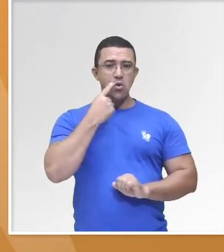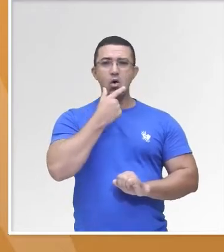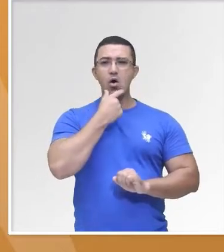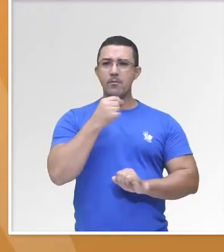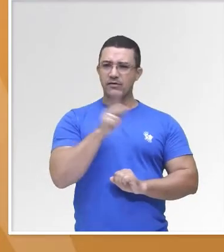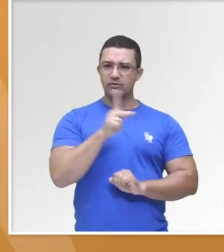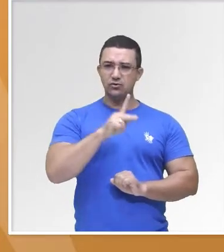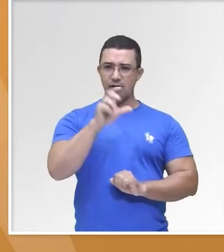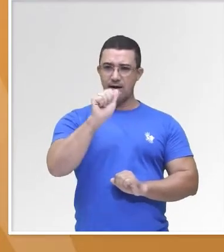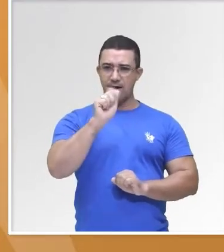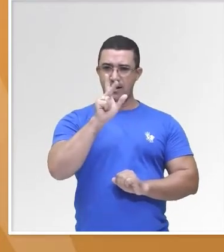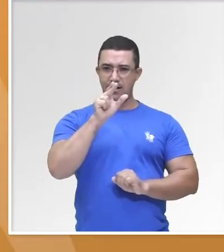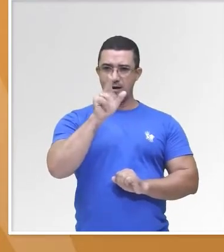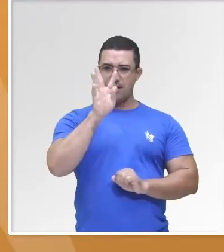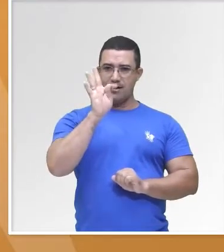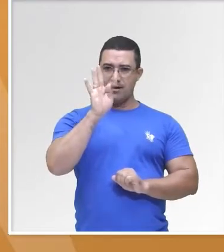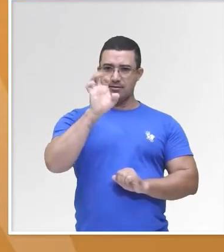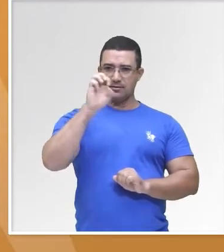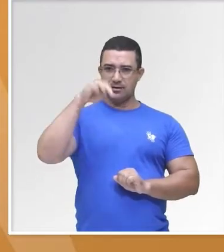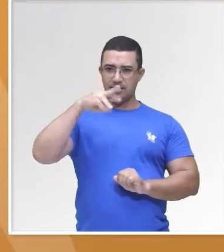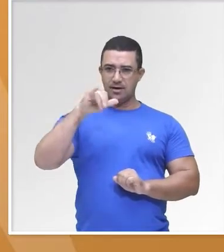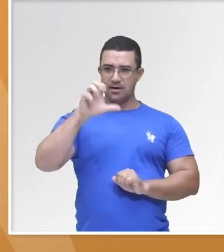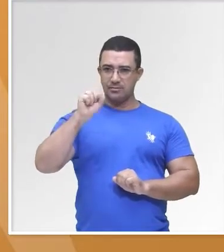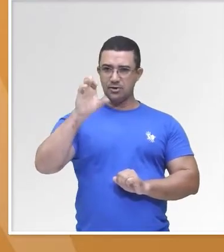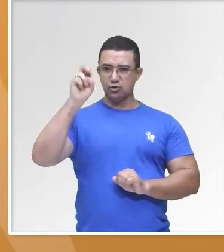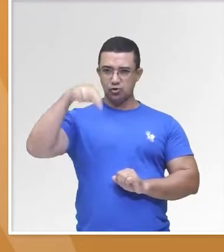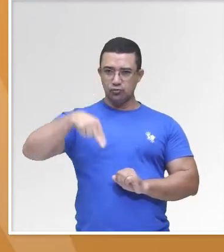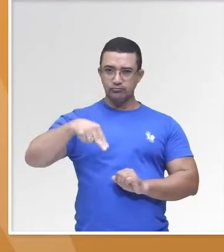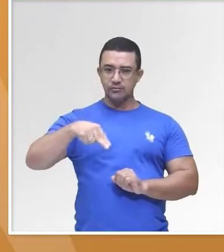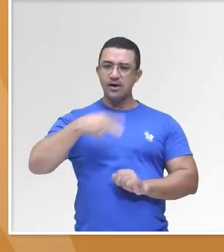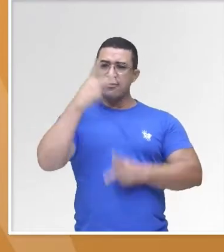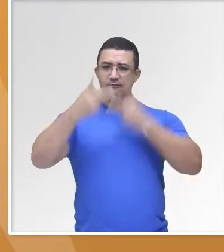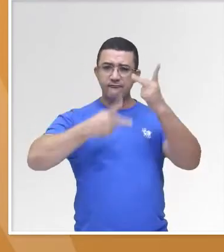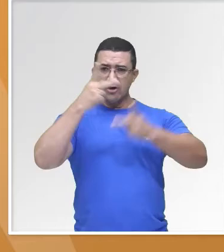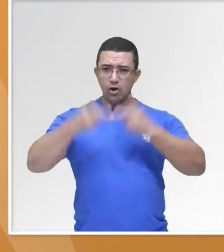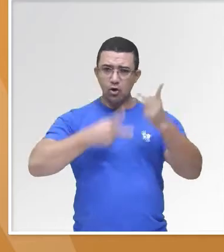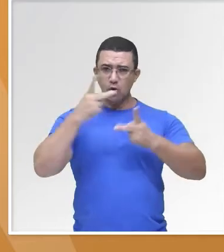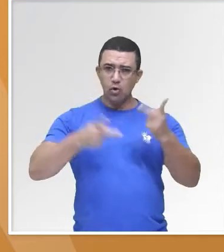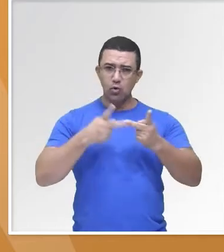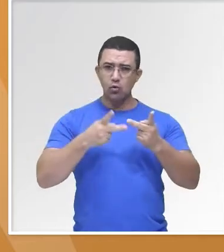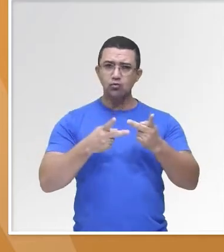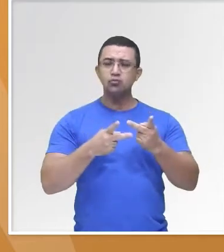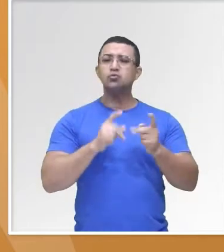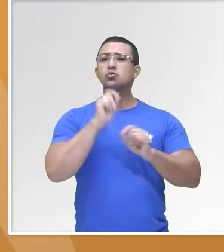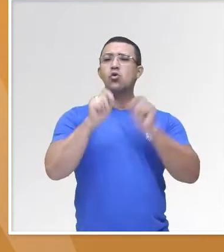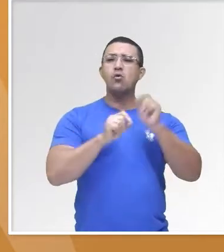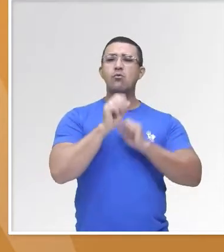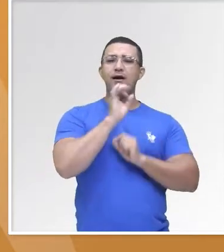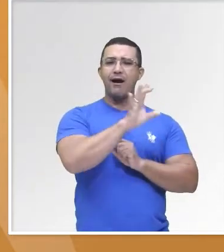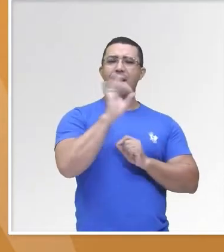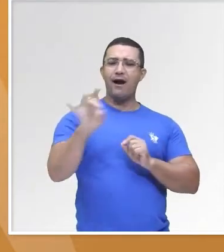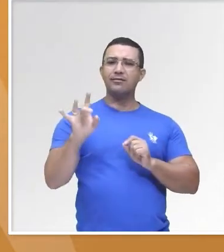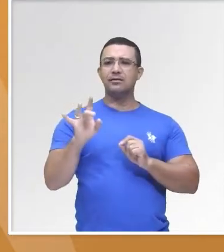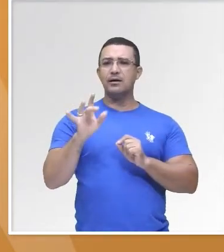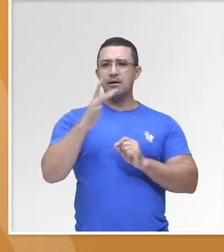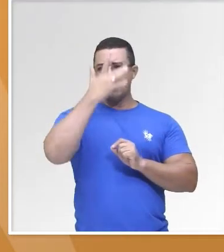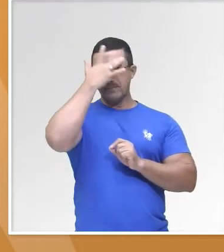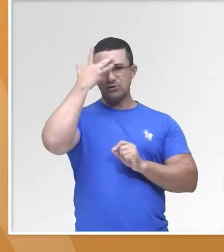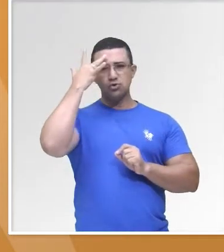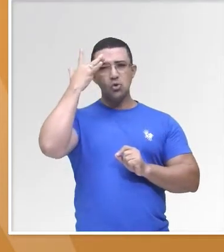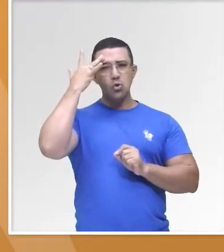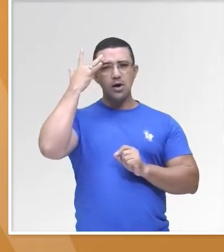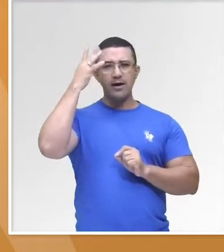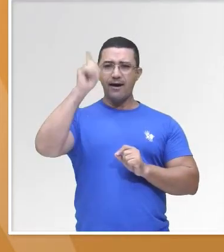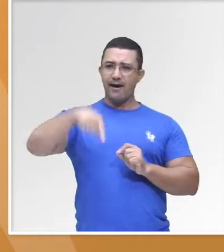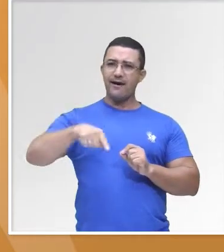uma torrezinha, uma pirâmidezinha para vocês e falou da condição pessoal, né, da condição social das pessoas naquele